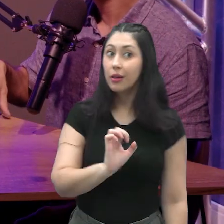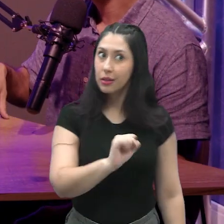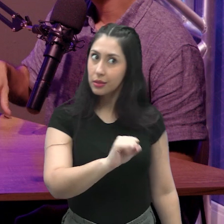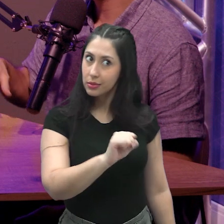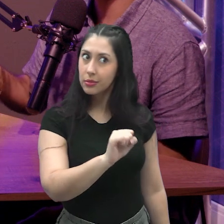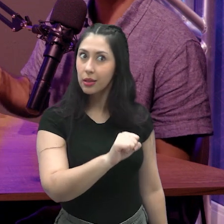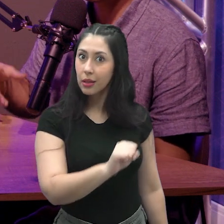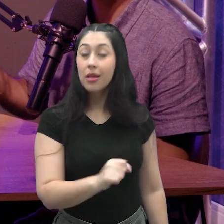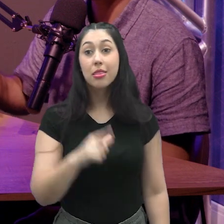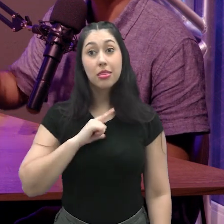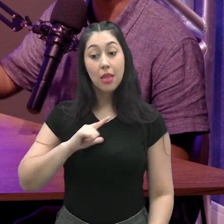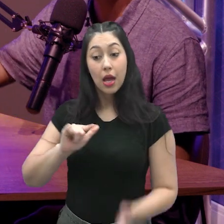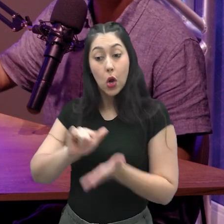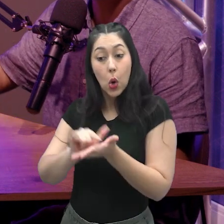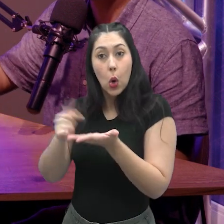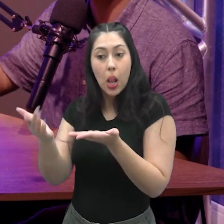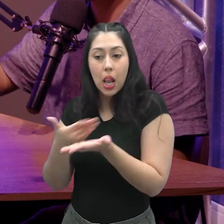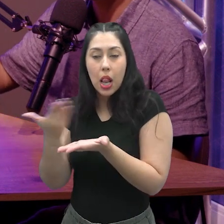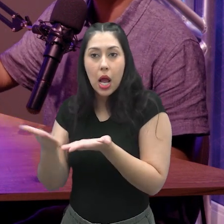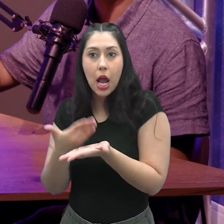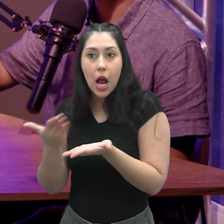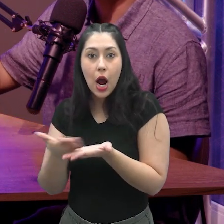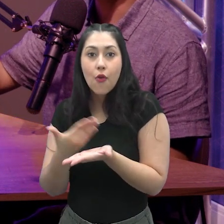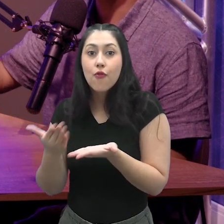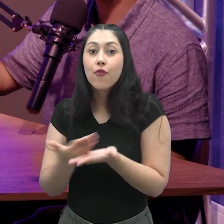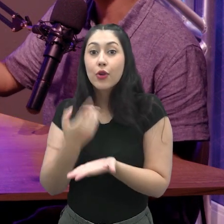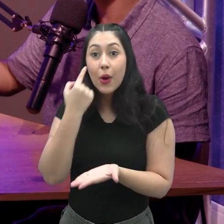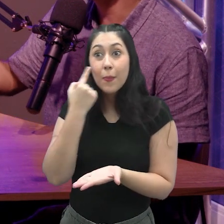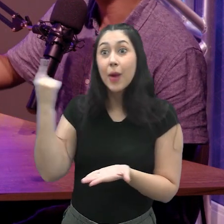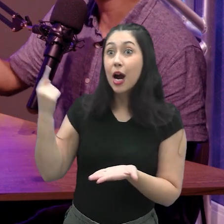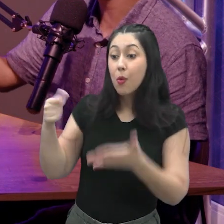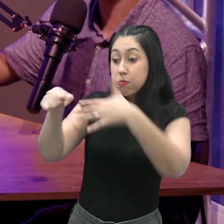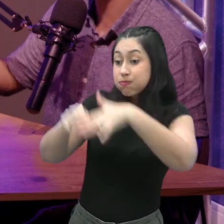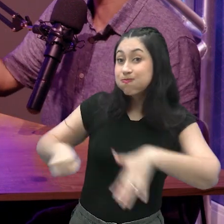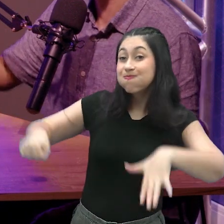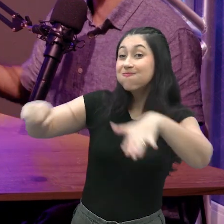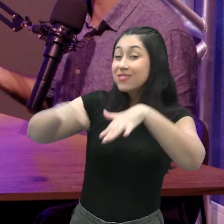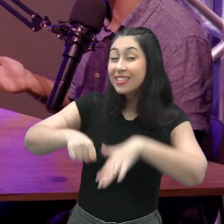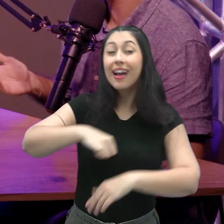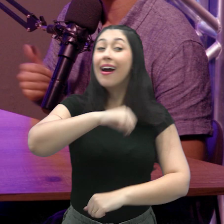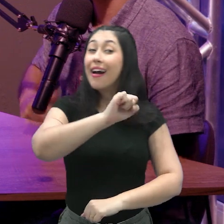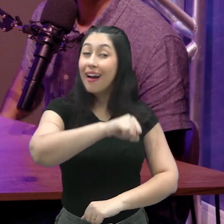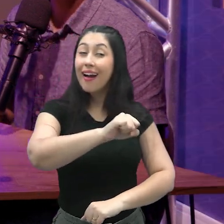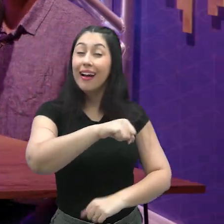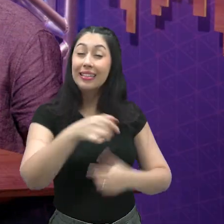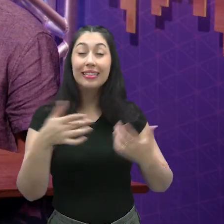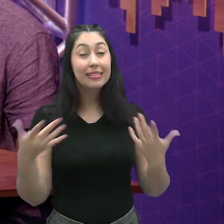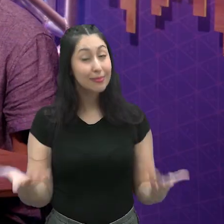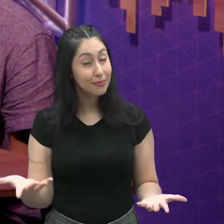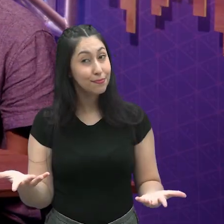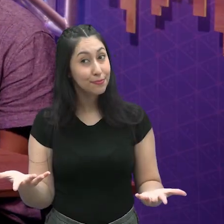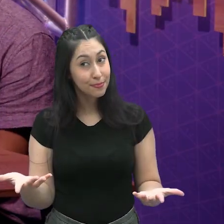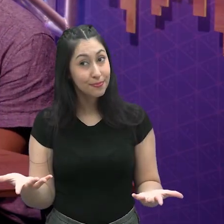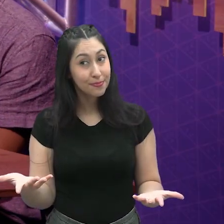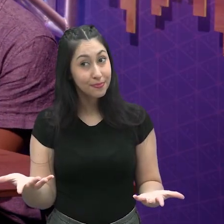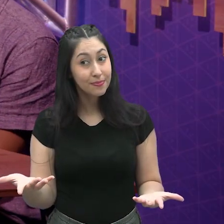Guimarães Rosa. Que tem, né, o livro chama... O Grande Sertão Veredas. Grande Sertão Veredas. Então,